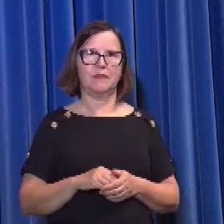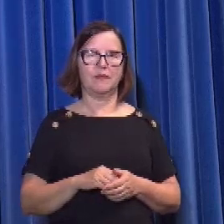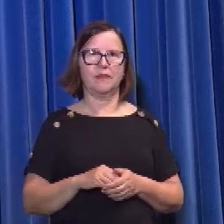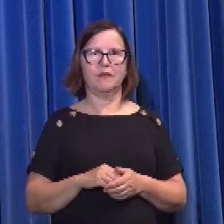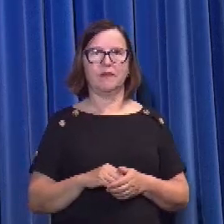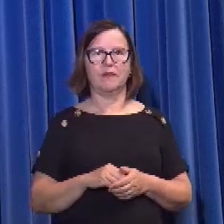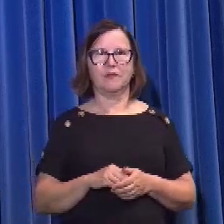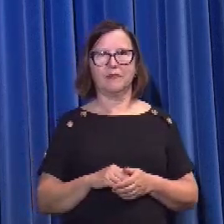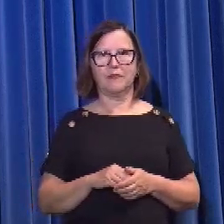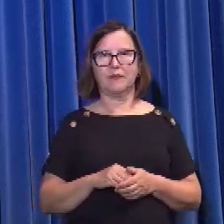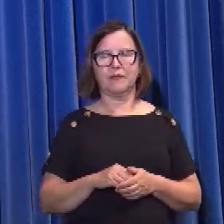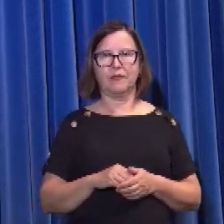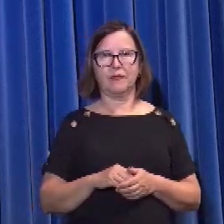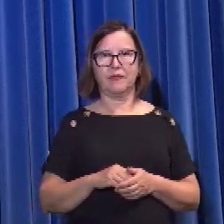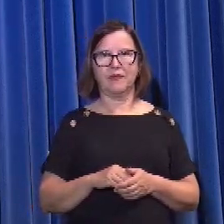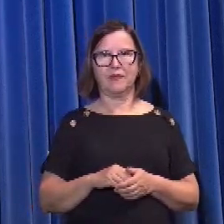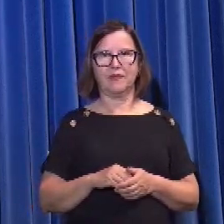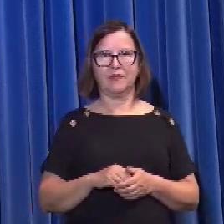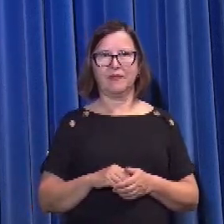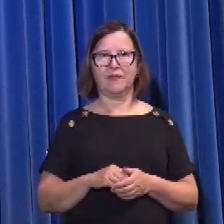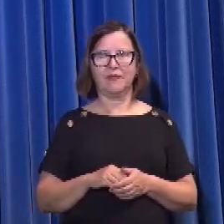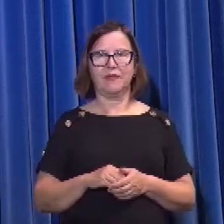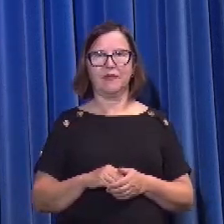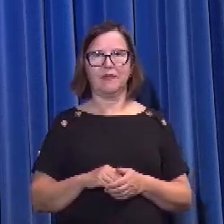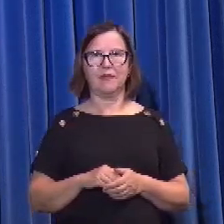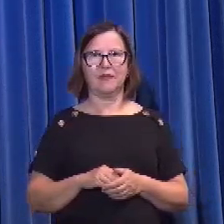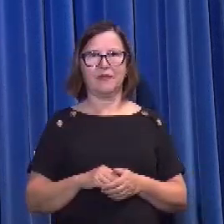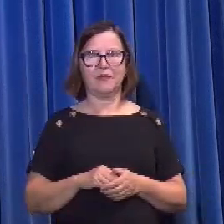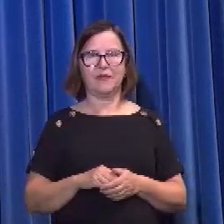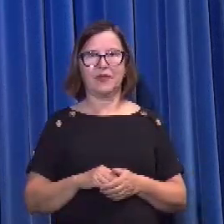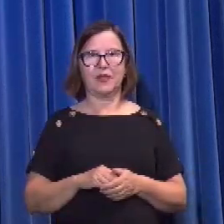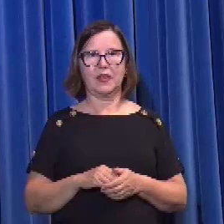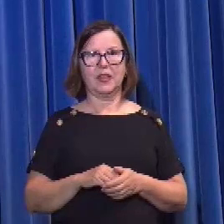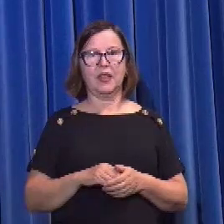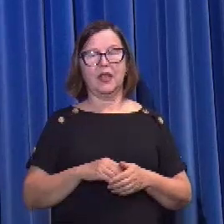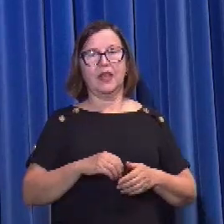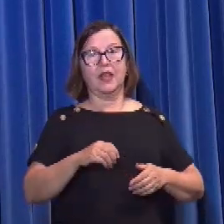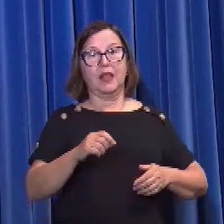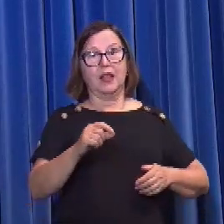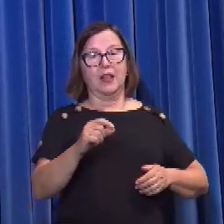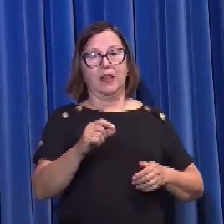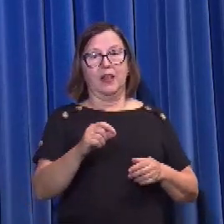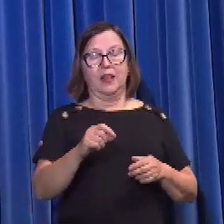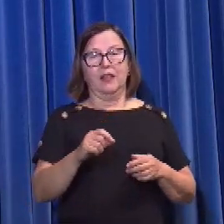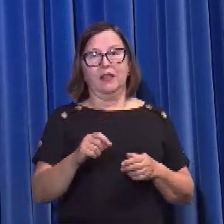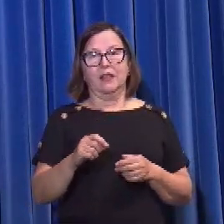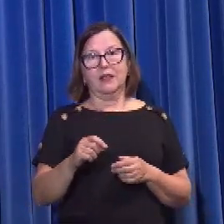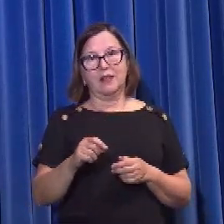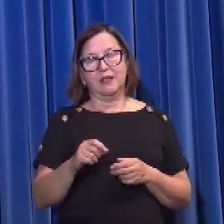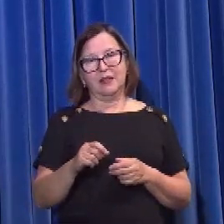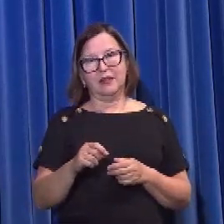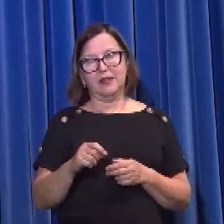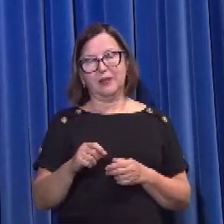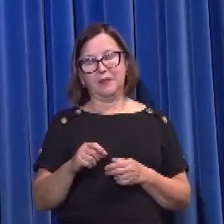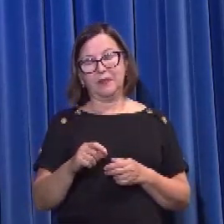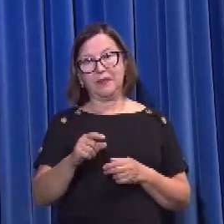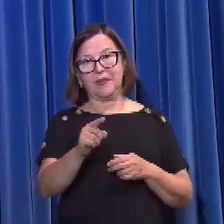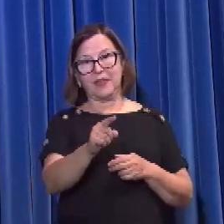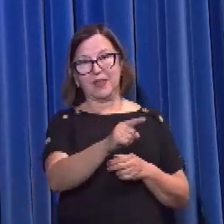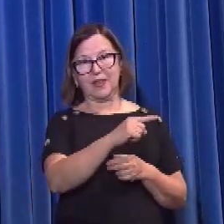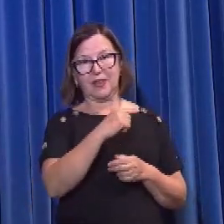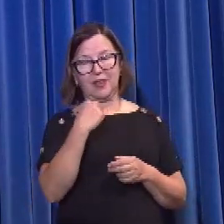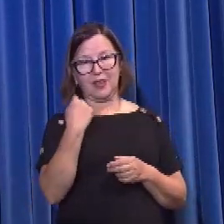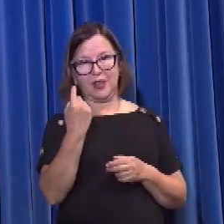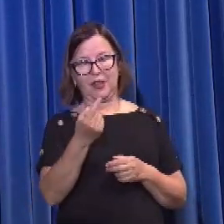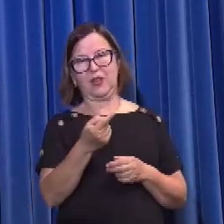Devido ao fato de nós sermos radicalmente depravados e em razão da salvação depender exclusivamente